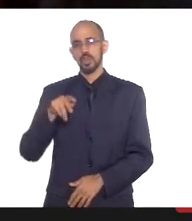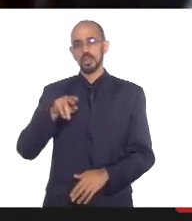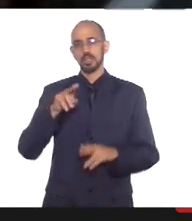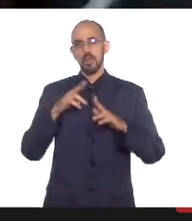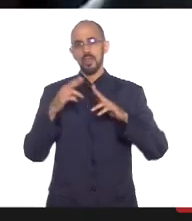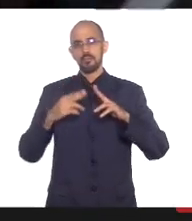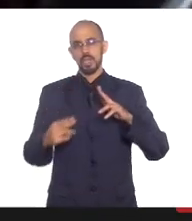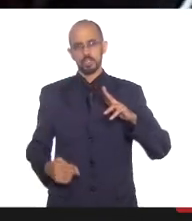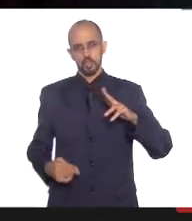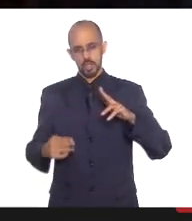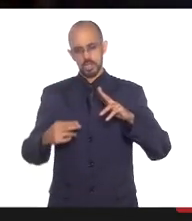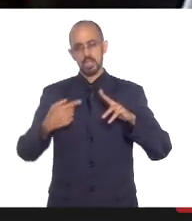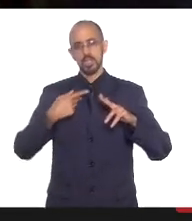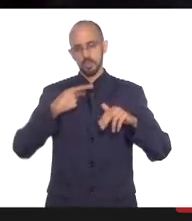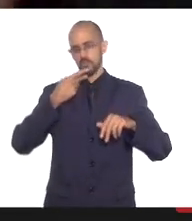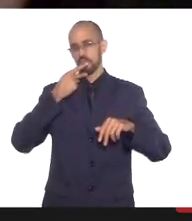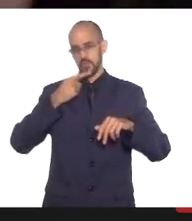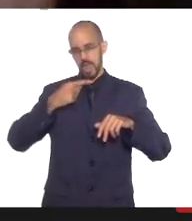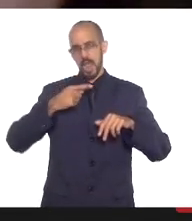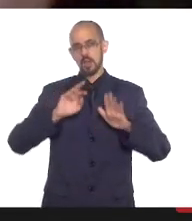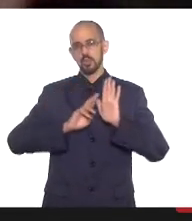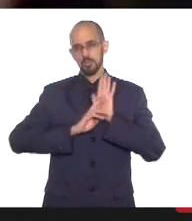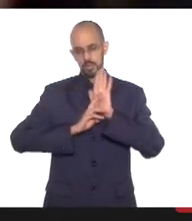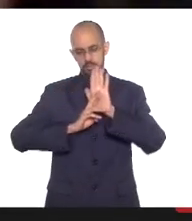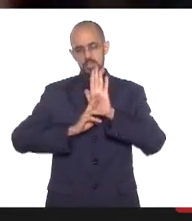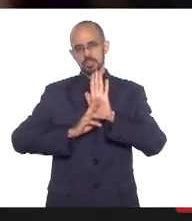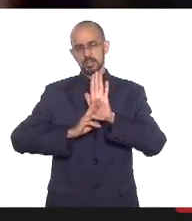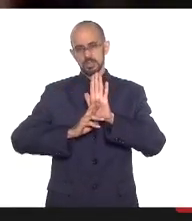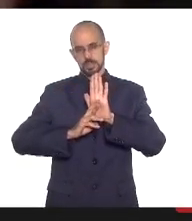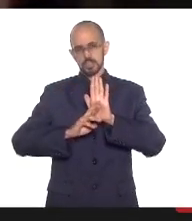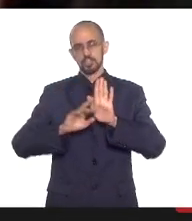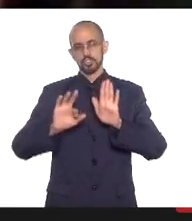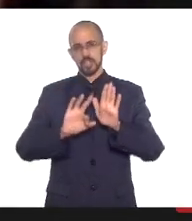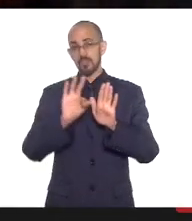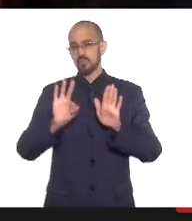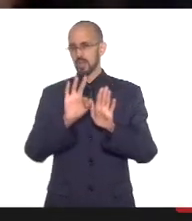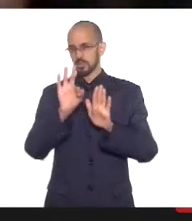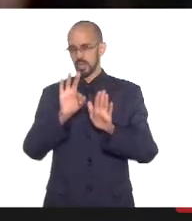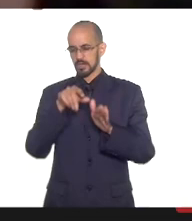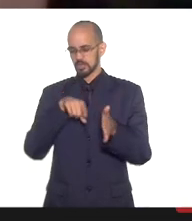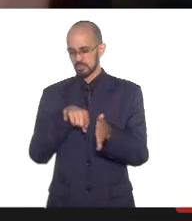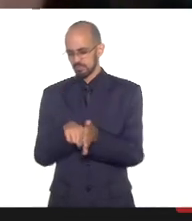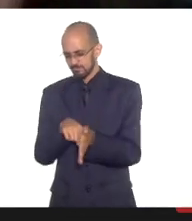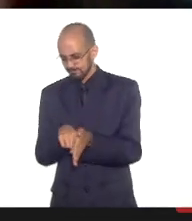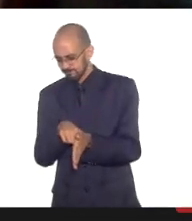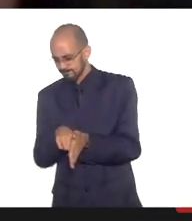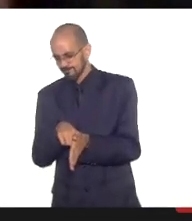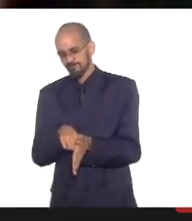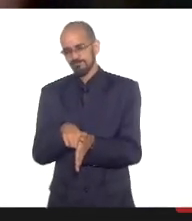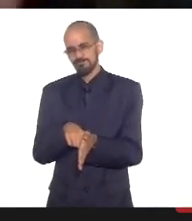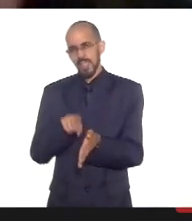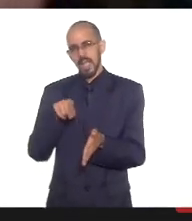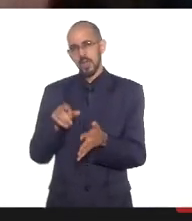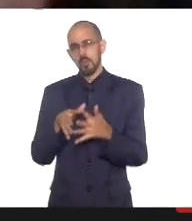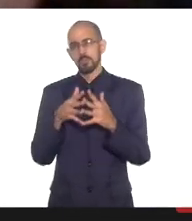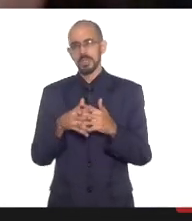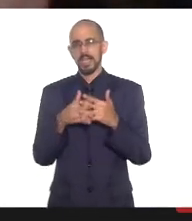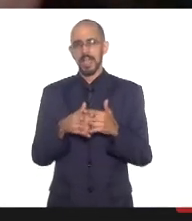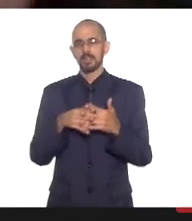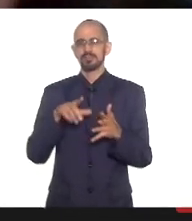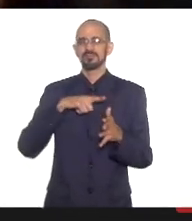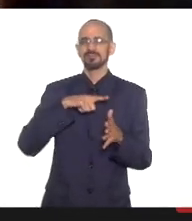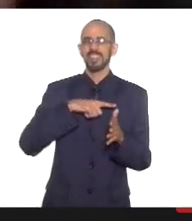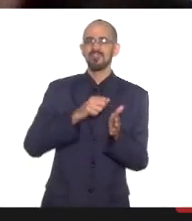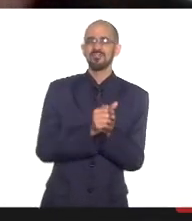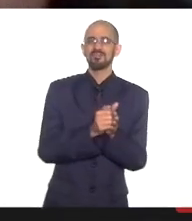como é a representante de uma academia de pesquisadores é muito complexa tem várias fases para